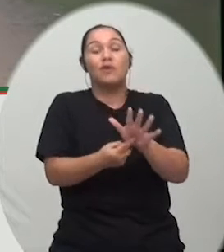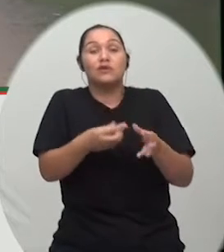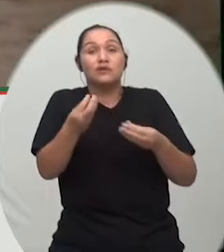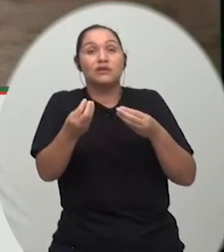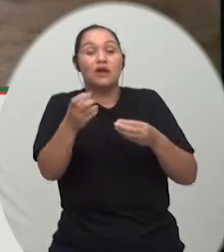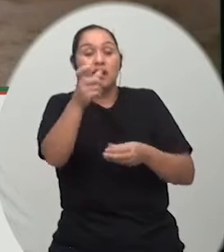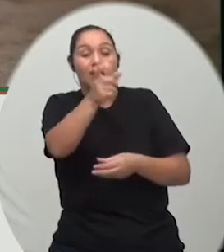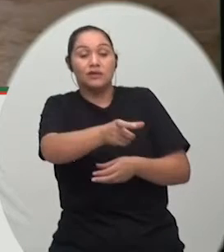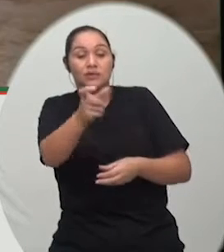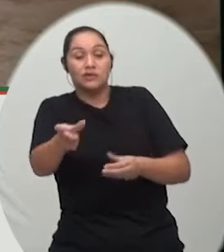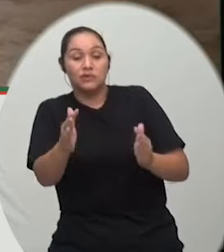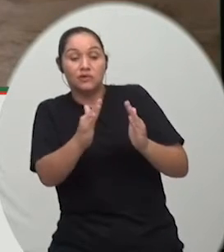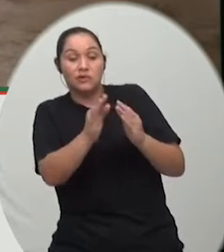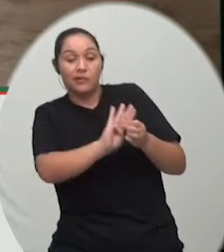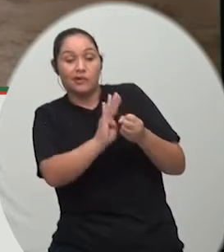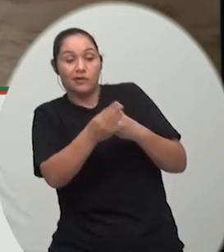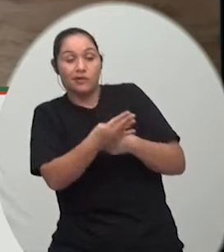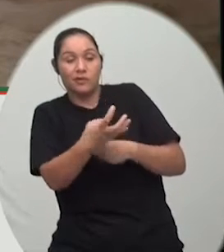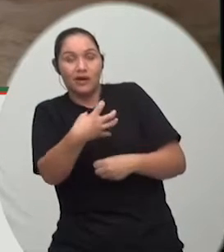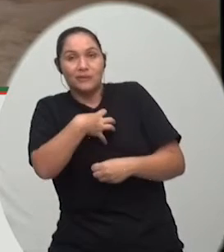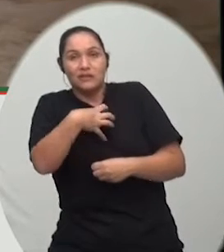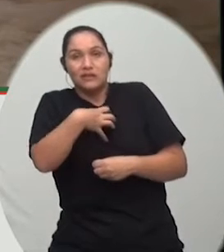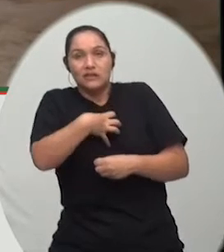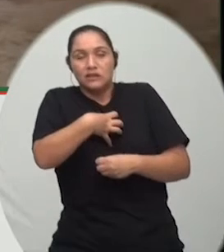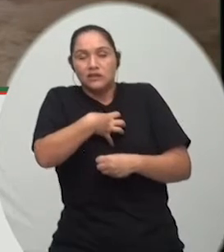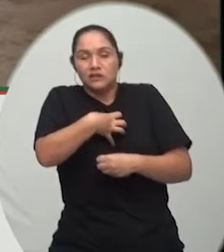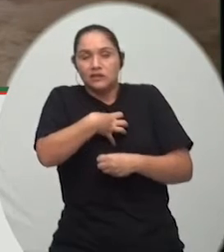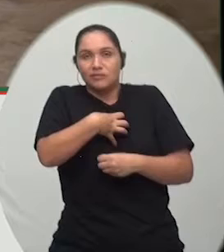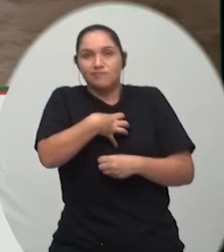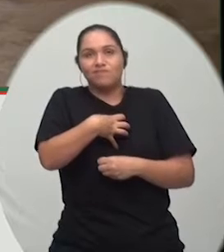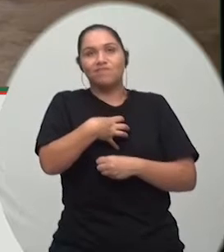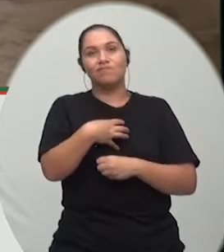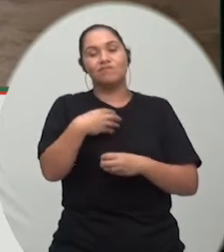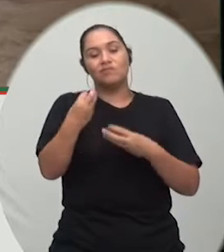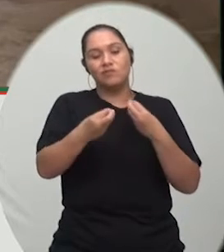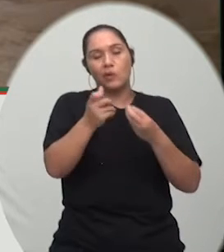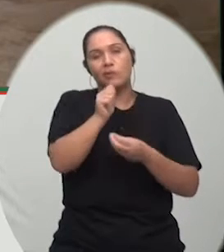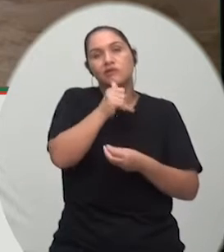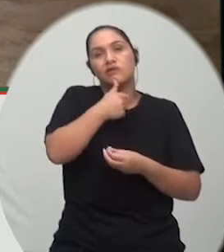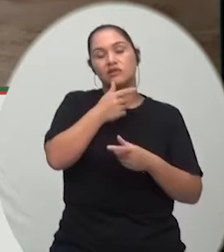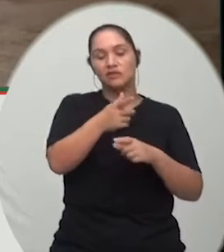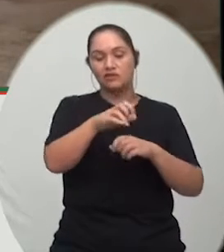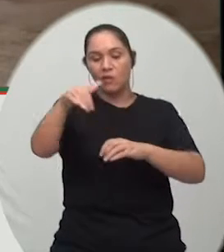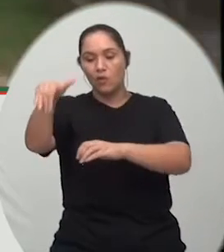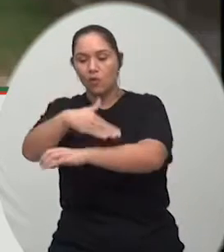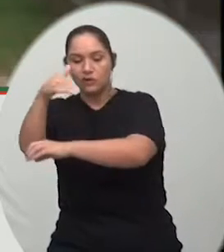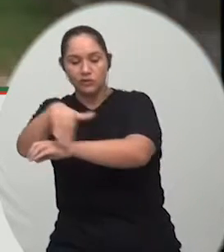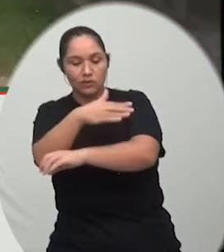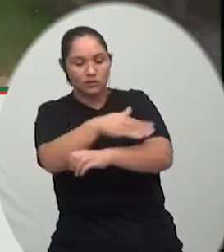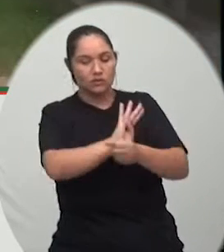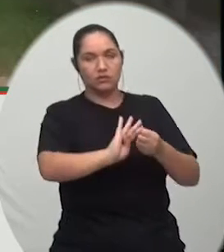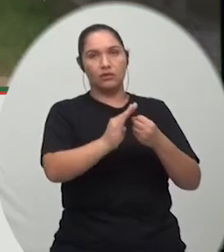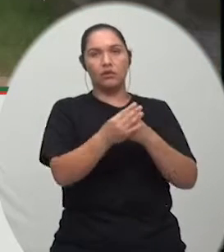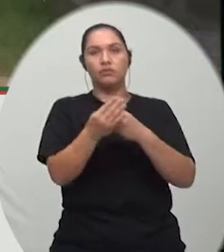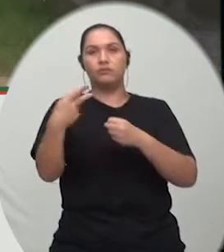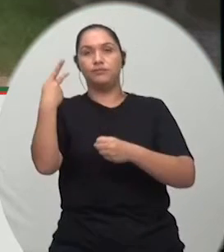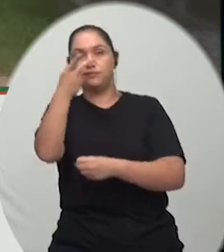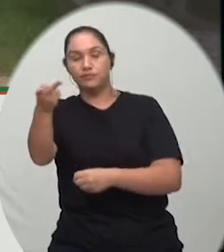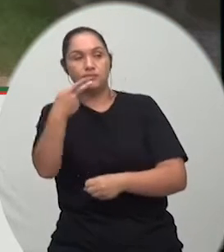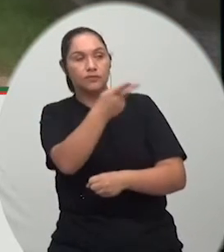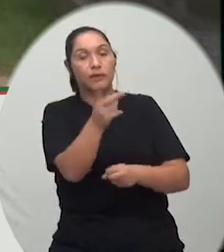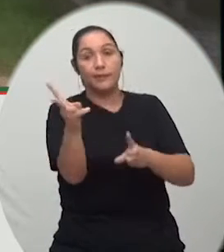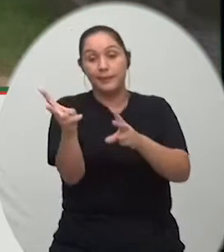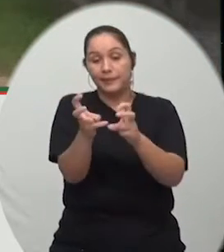moradores que sofreram a última enchente. Nós percorremos, então, todas as ruas da Linha Anta e constatamos que é quase impossível